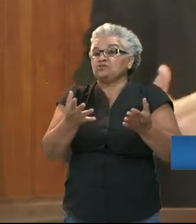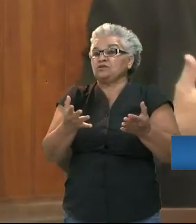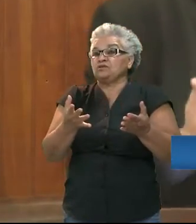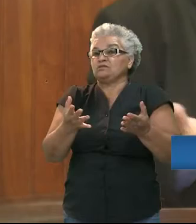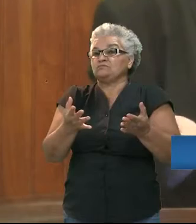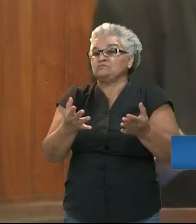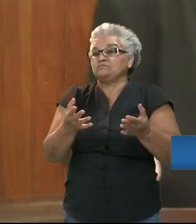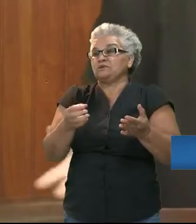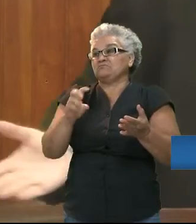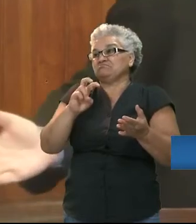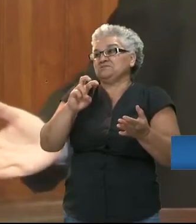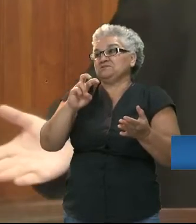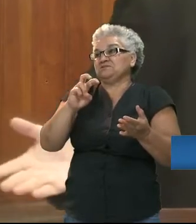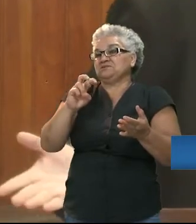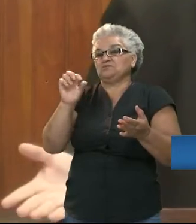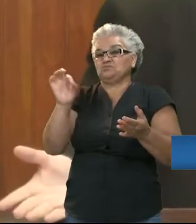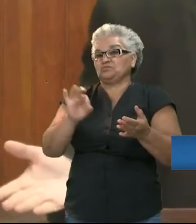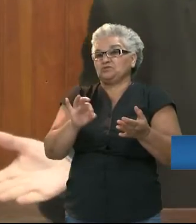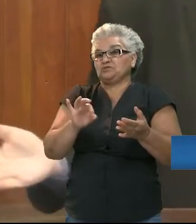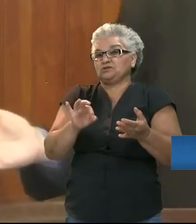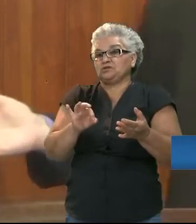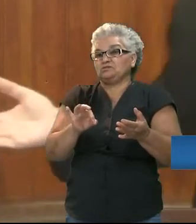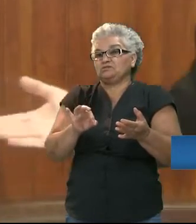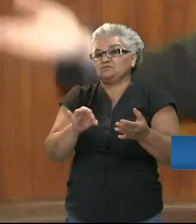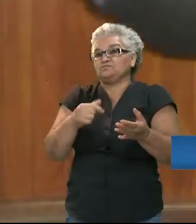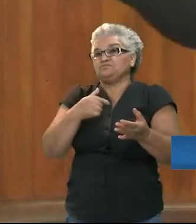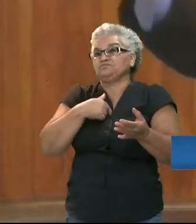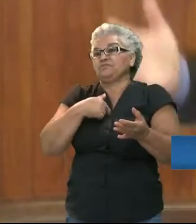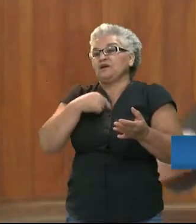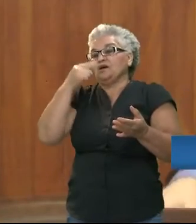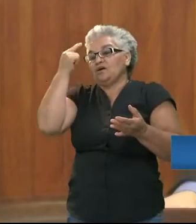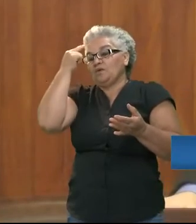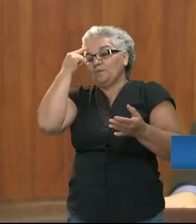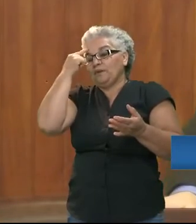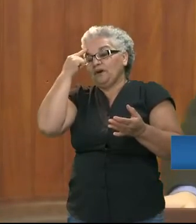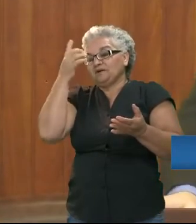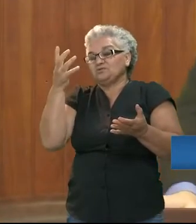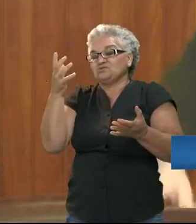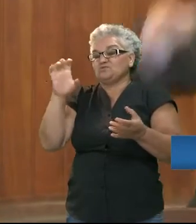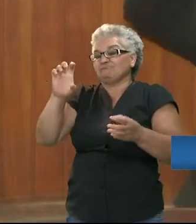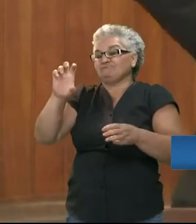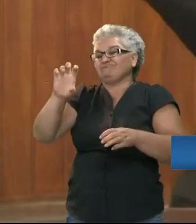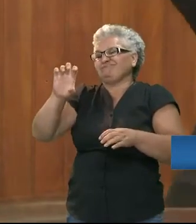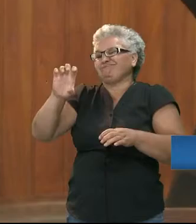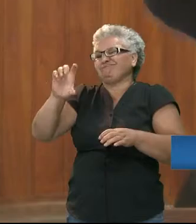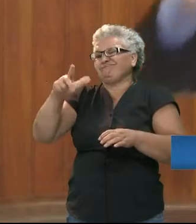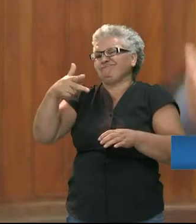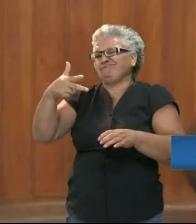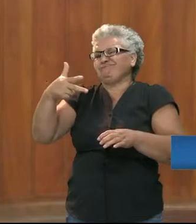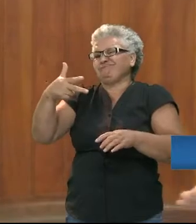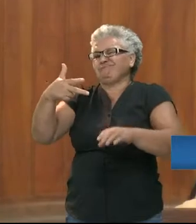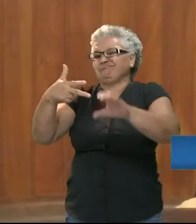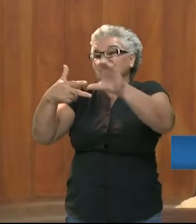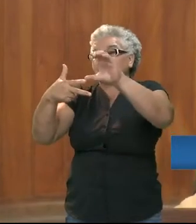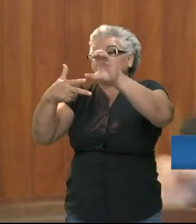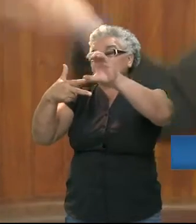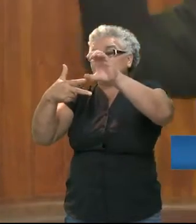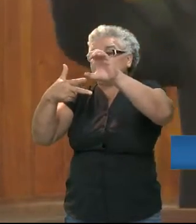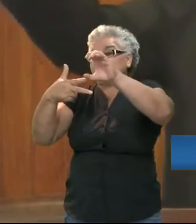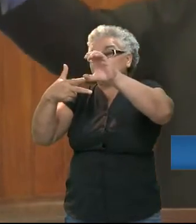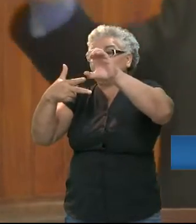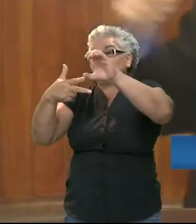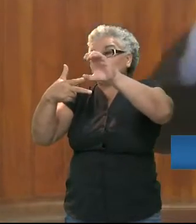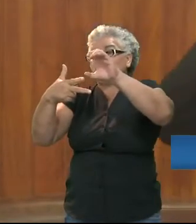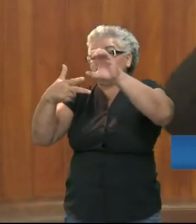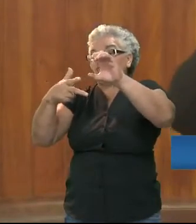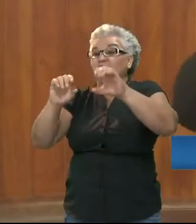E eu acho que vai ter uma situação constrangedora para o Poder Executivo querer pensar em aumentar tributo de qualquer natureza, razão